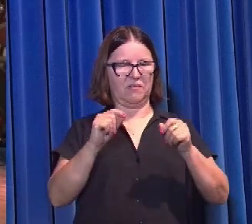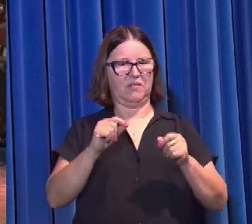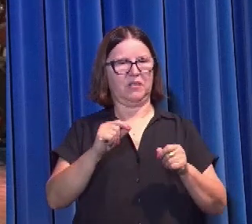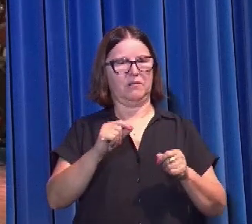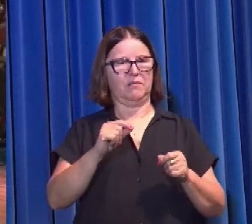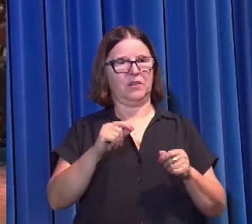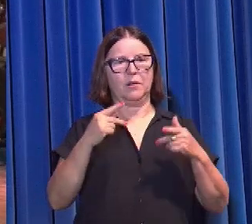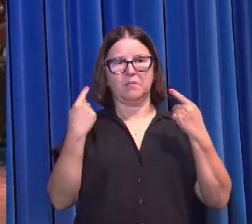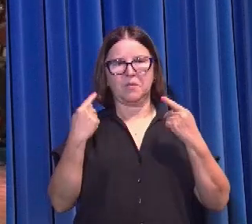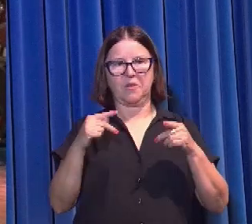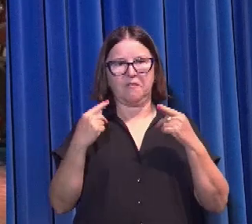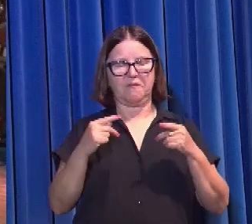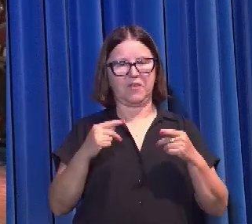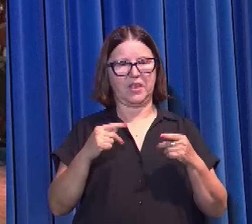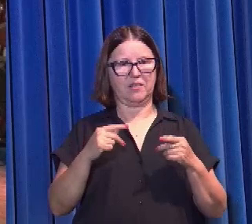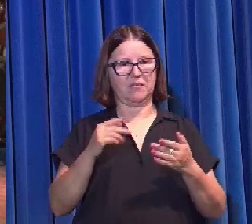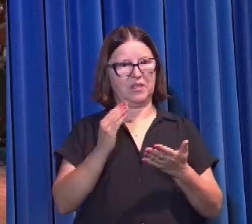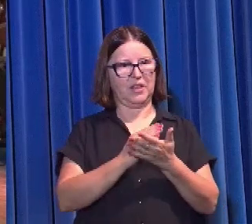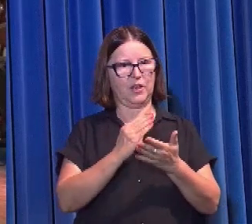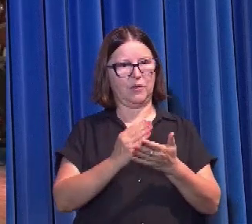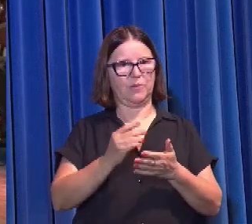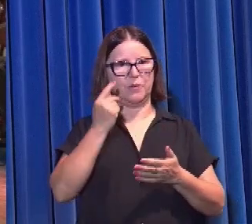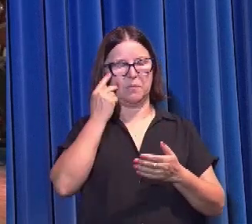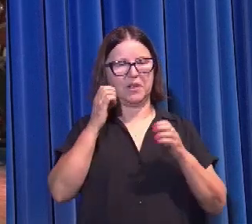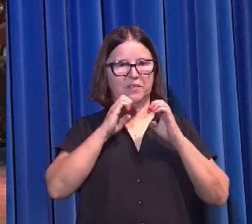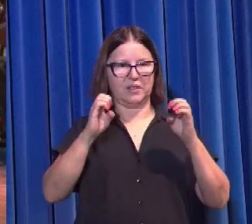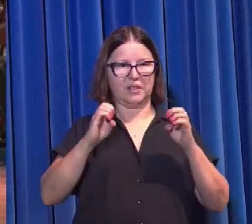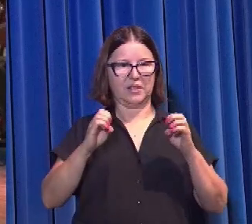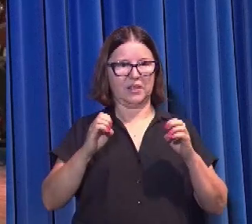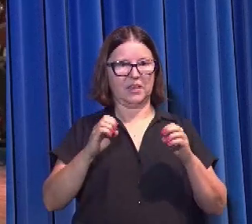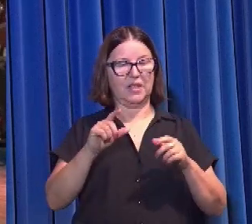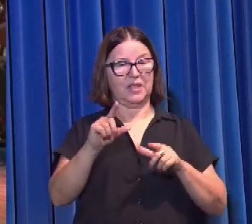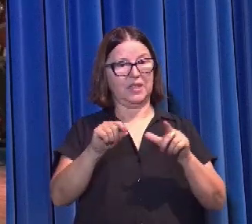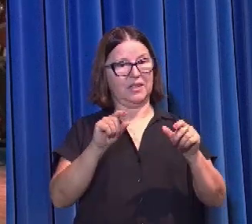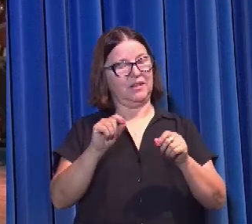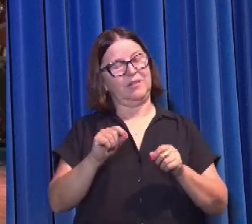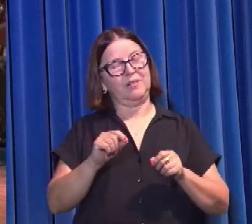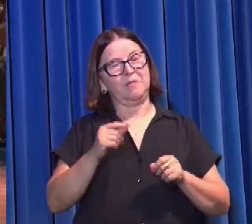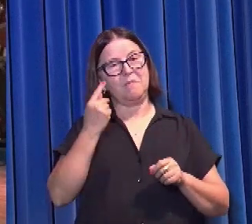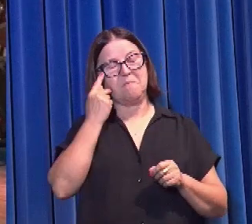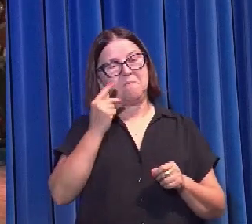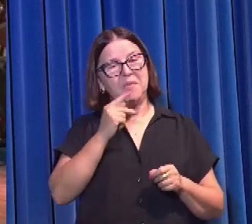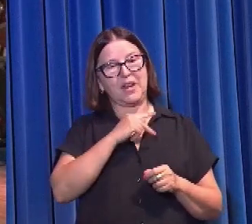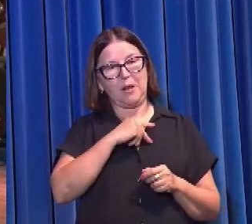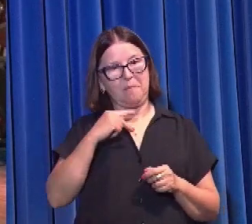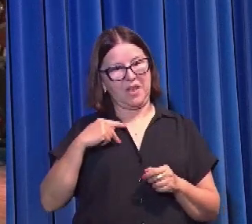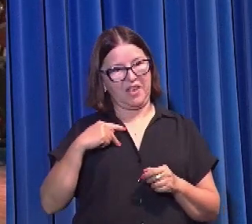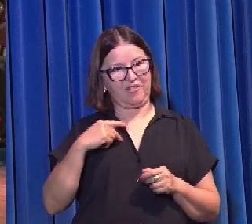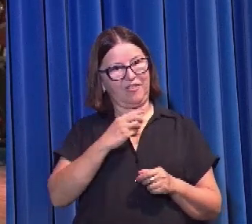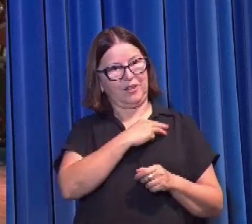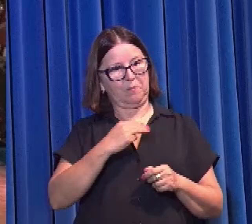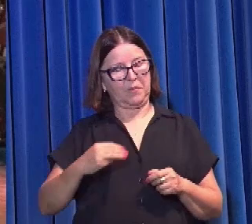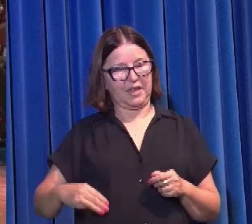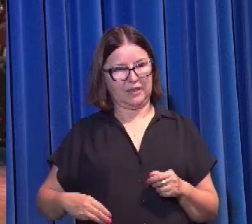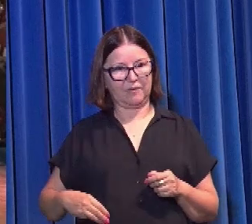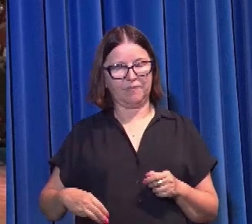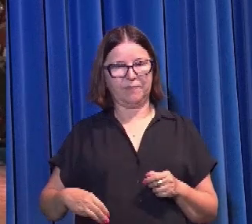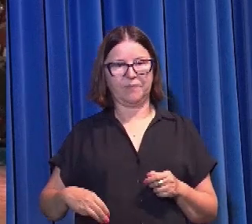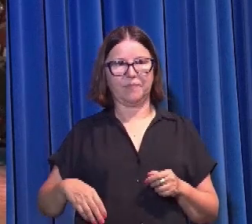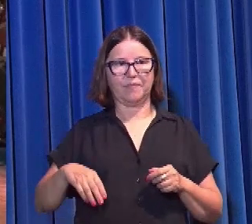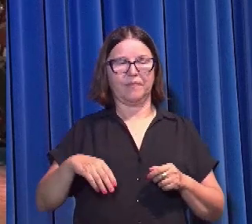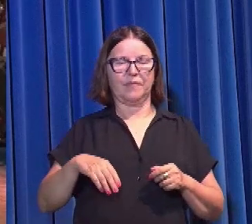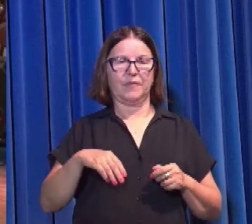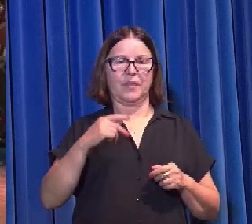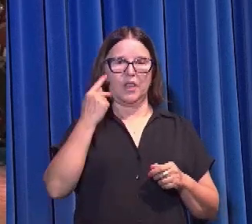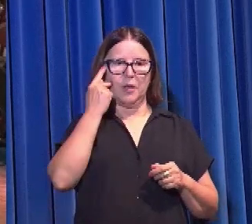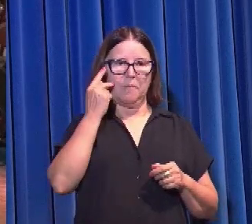e outros para pastores e mestres, com vistas ao aperfeiçoamento dos santos, para o